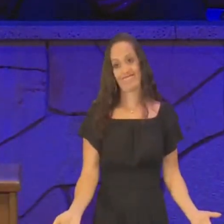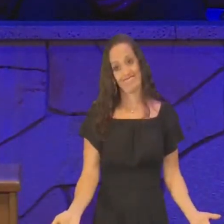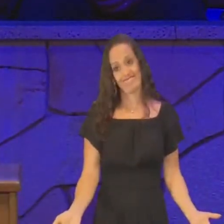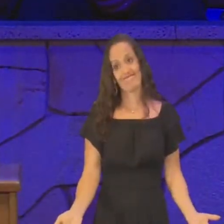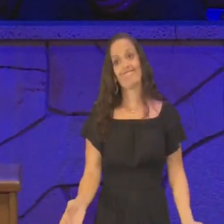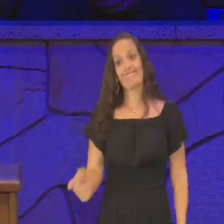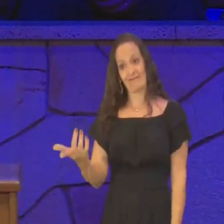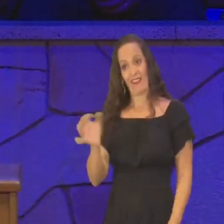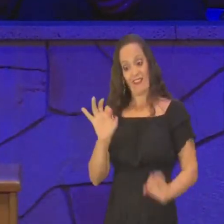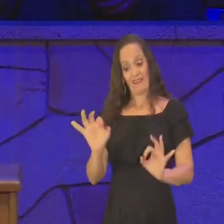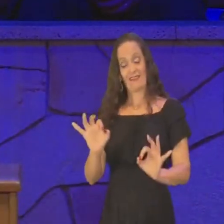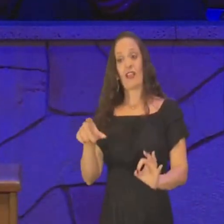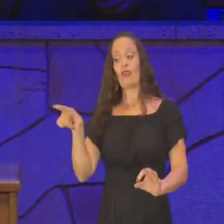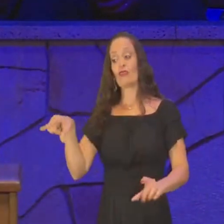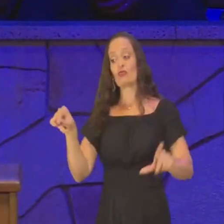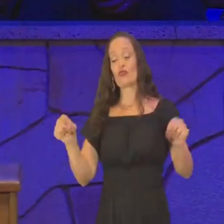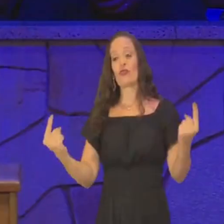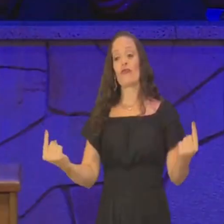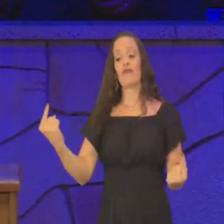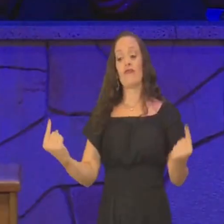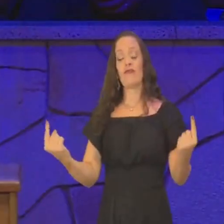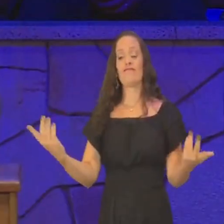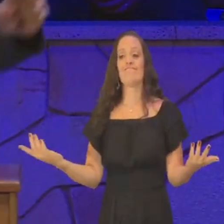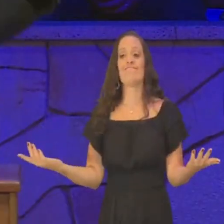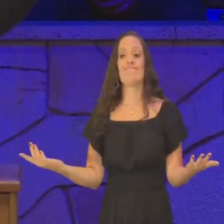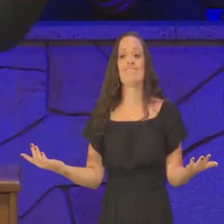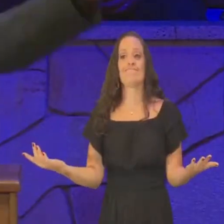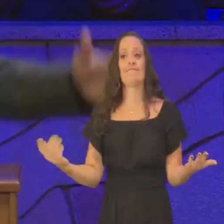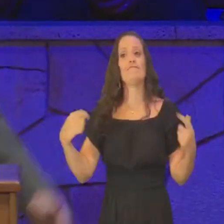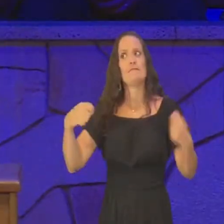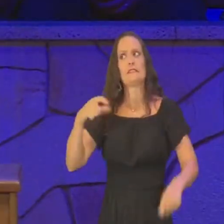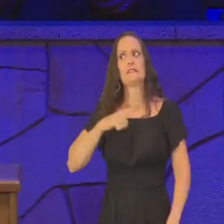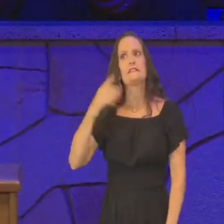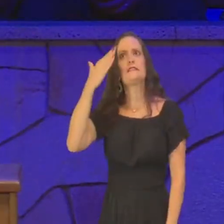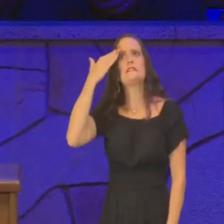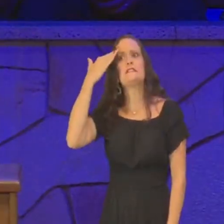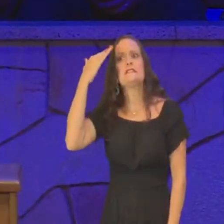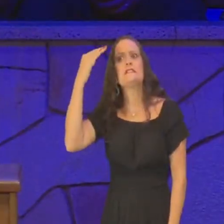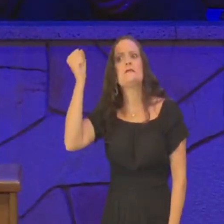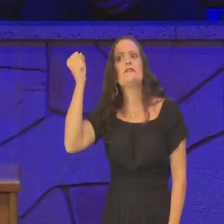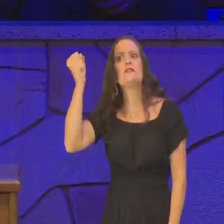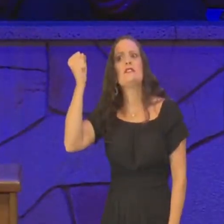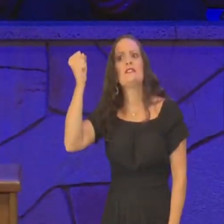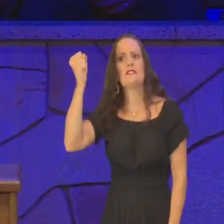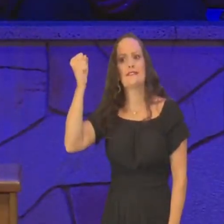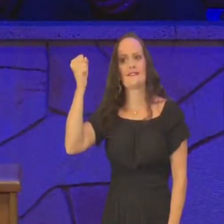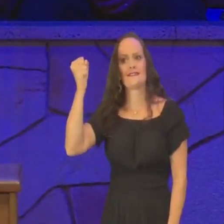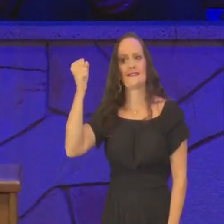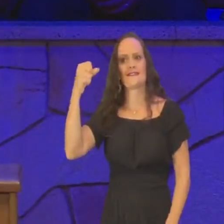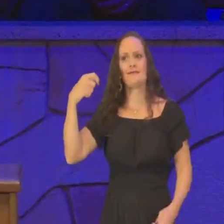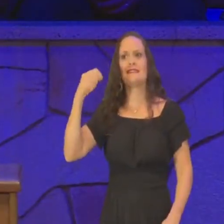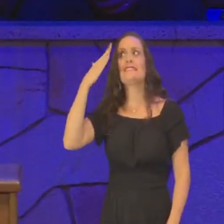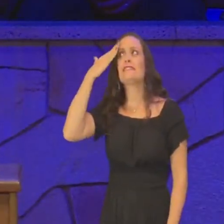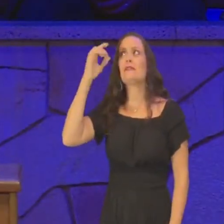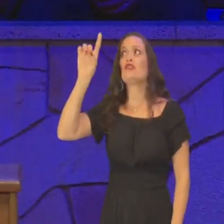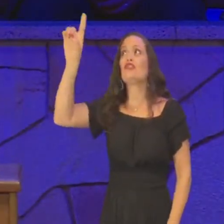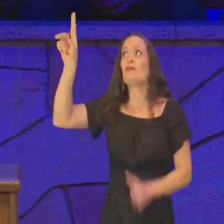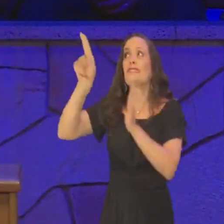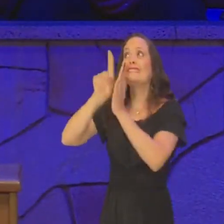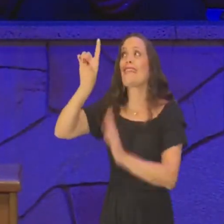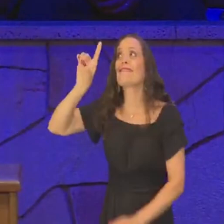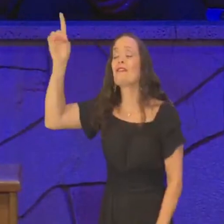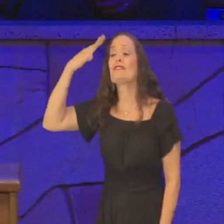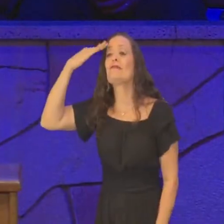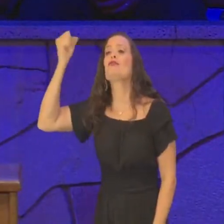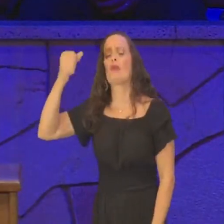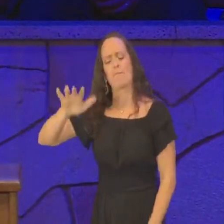com sabedoria. Não podemos desejar ter a sabedoria que vem do mundo, mas a sabedoria que vem do alto, a sabedoria que vem de Deus. E